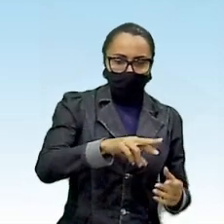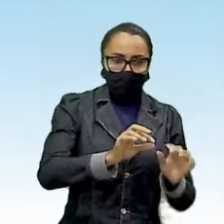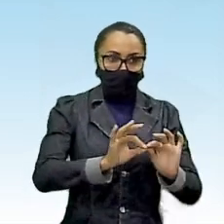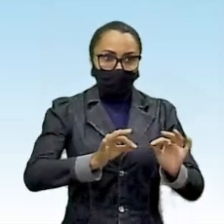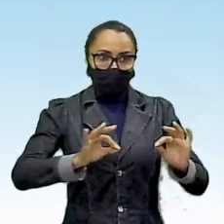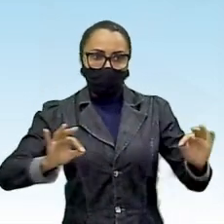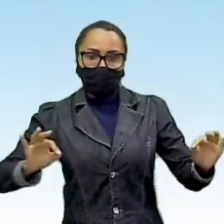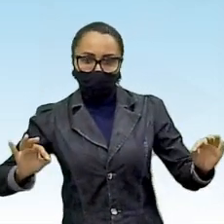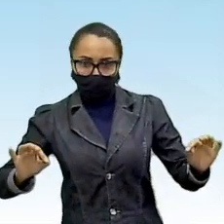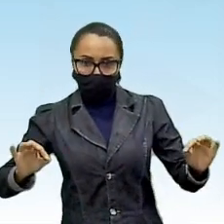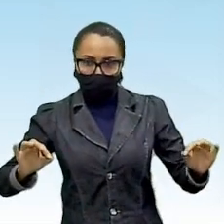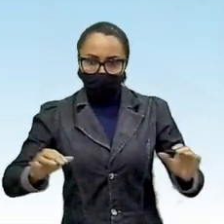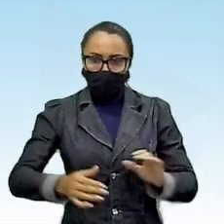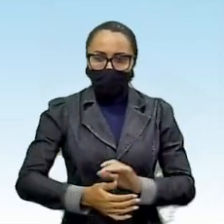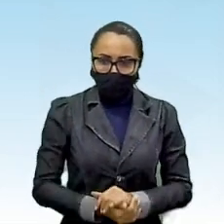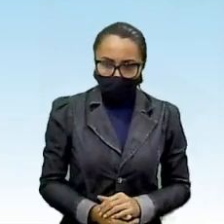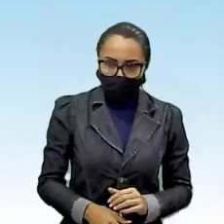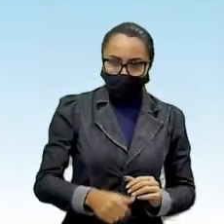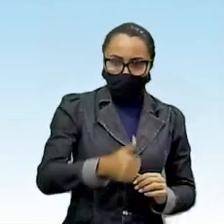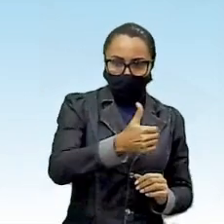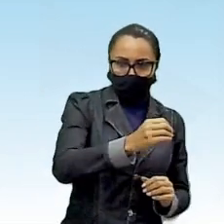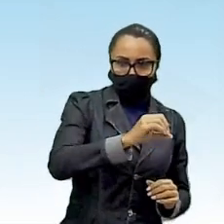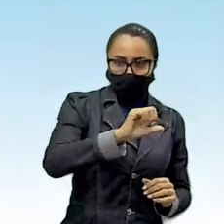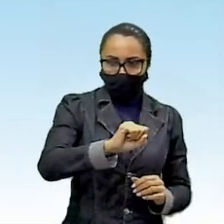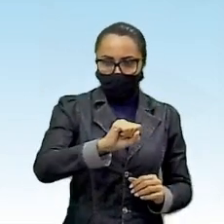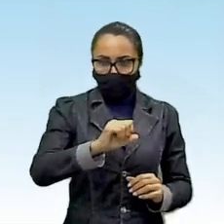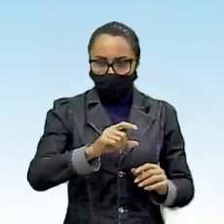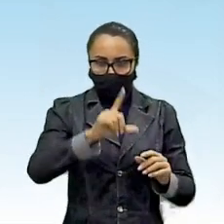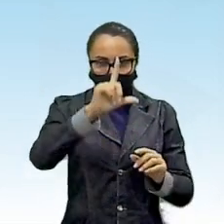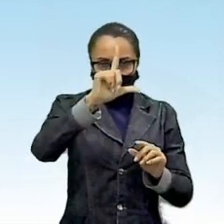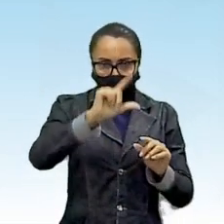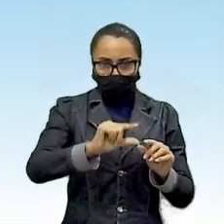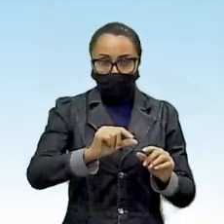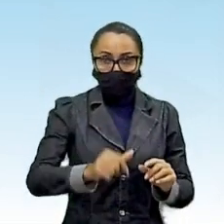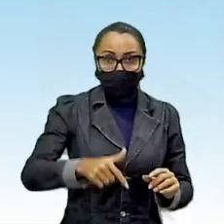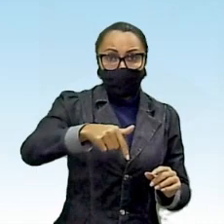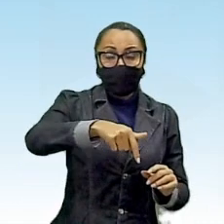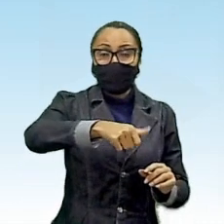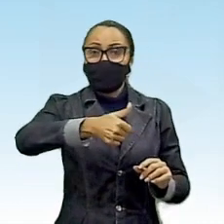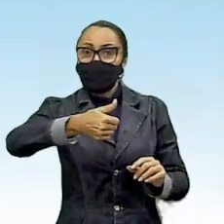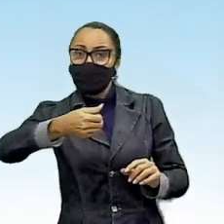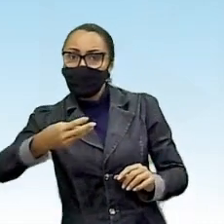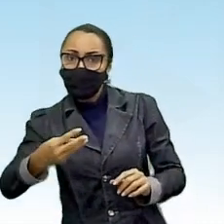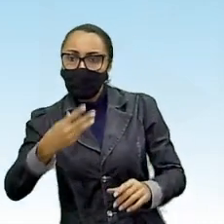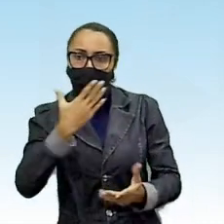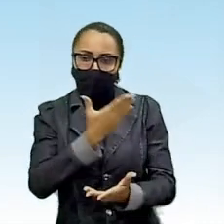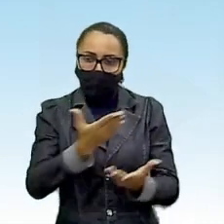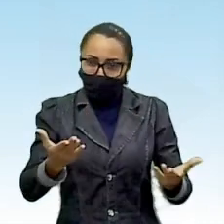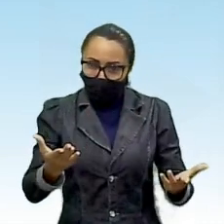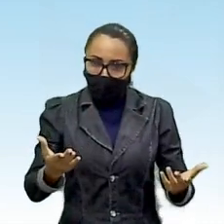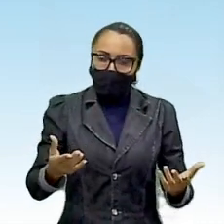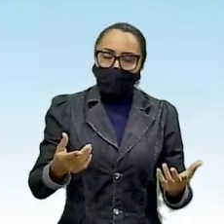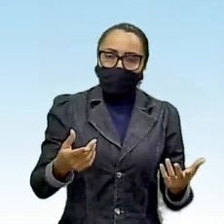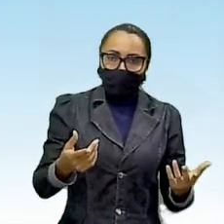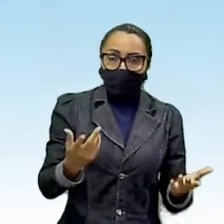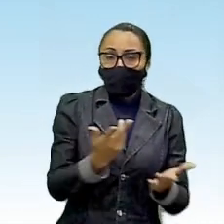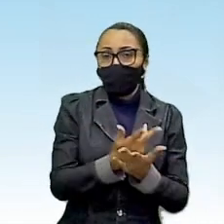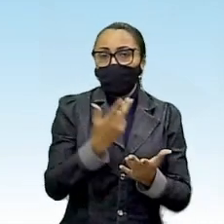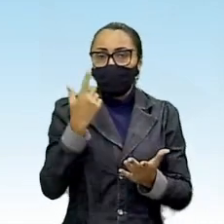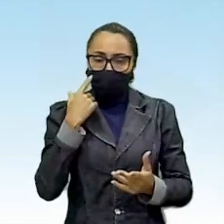Então, de 1.080 determinações diminuiu para 713. E aí houve